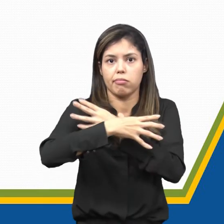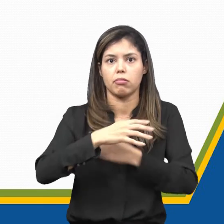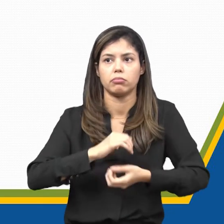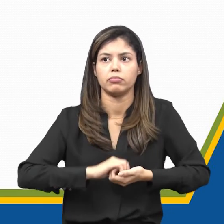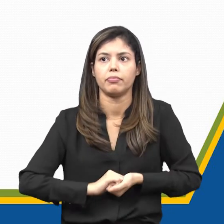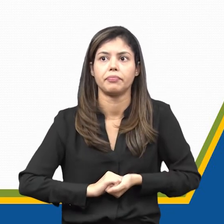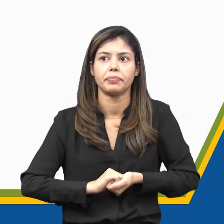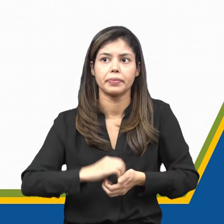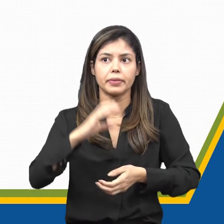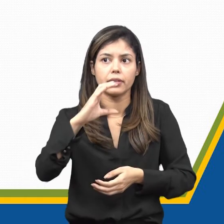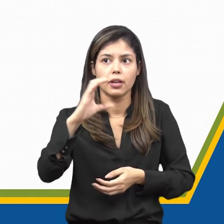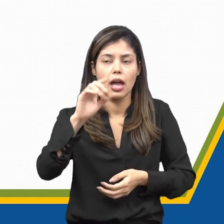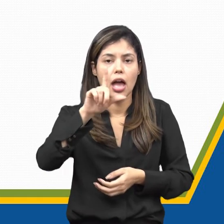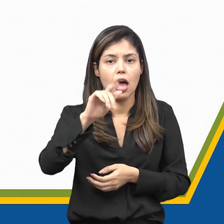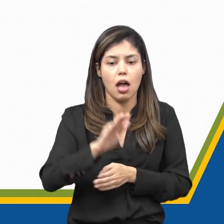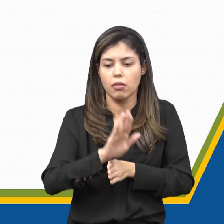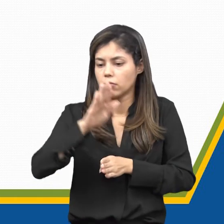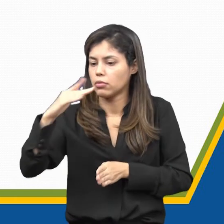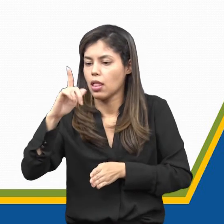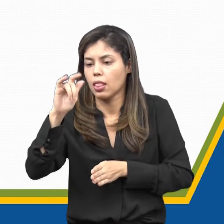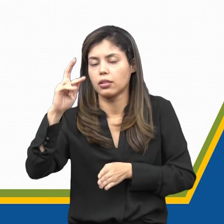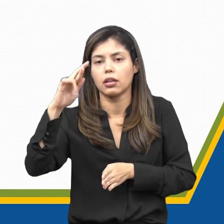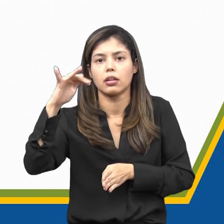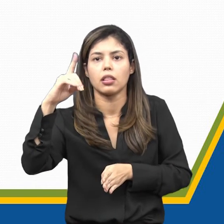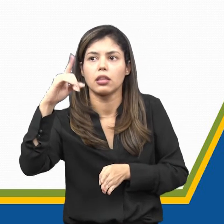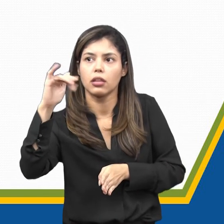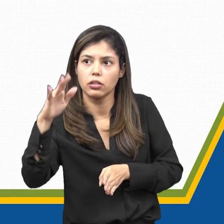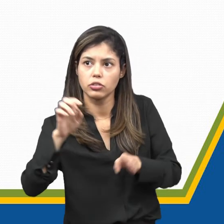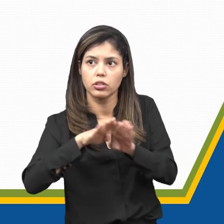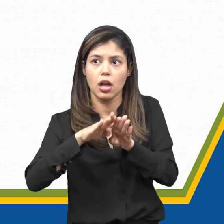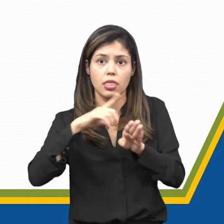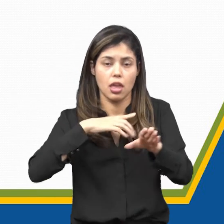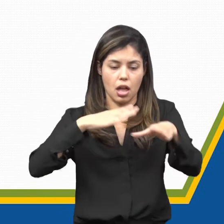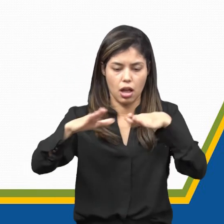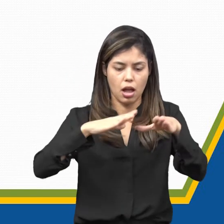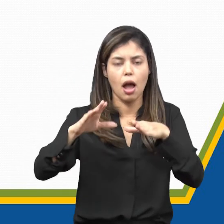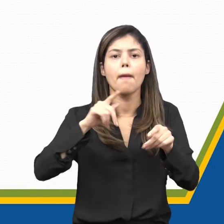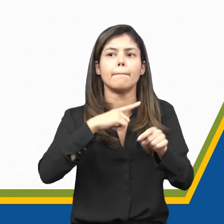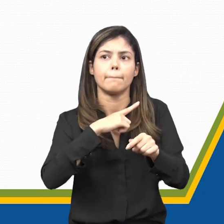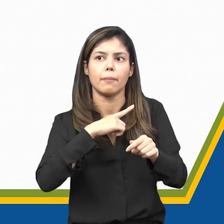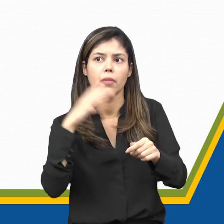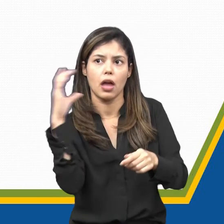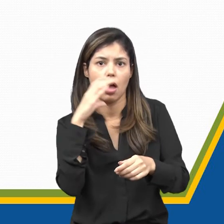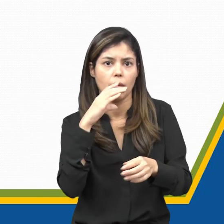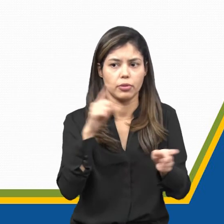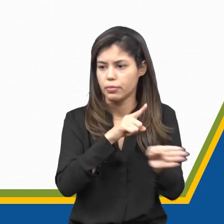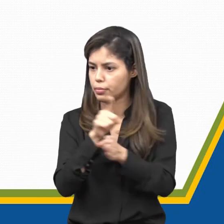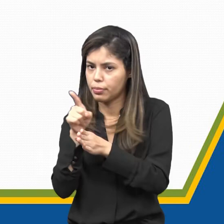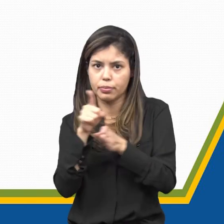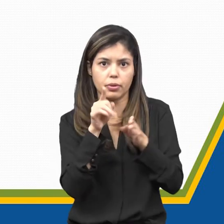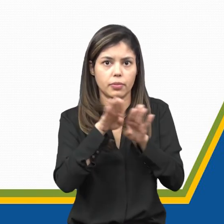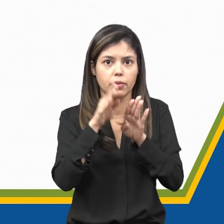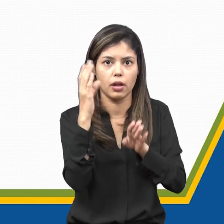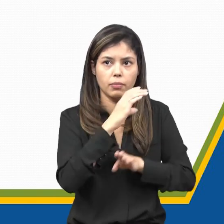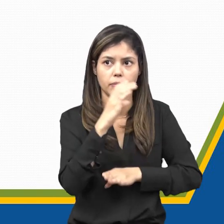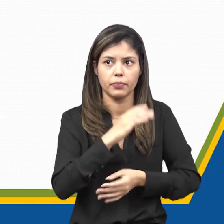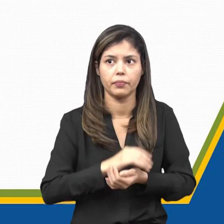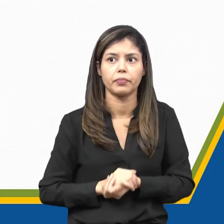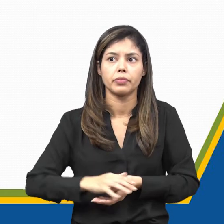ações musculares. A C, a lateralidade é a capacidade de executar movimentos rápidos com mudança de